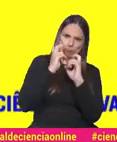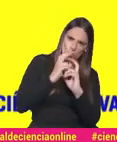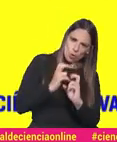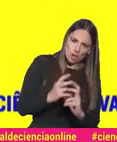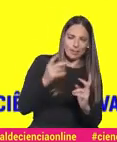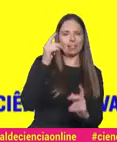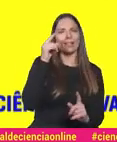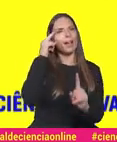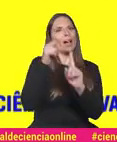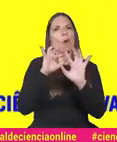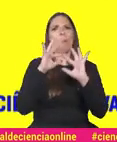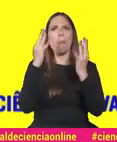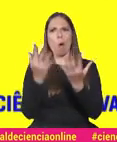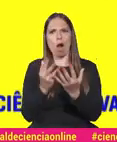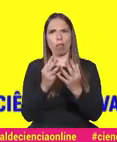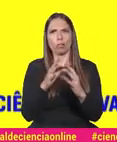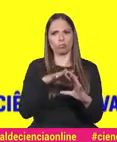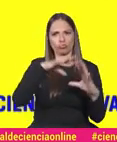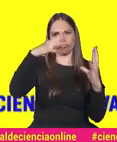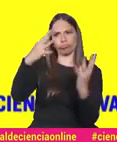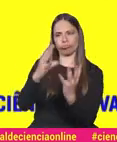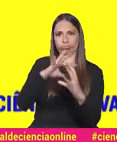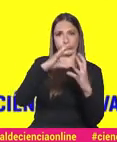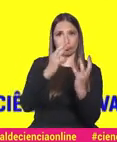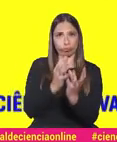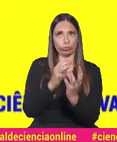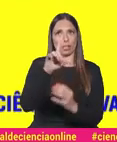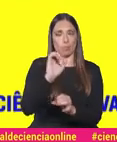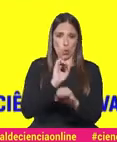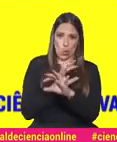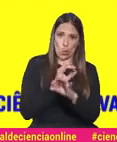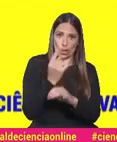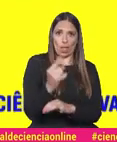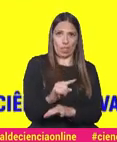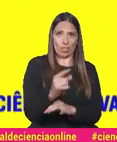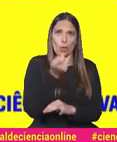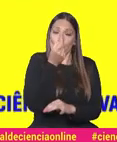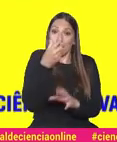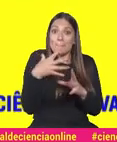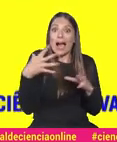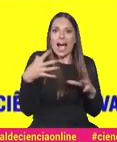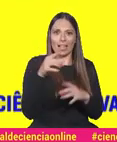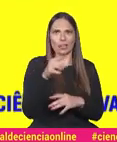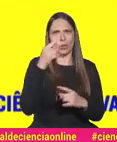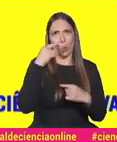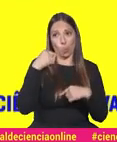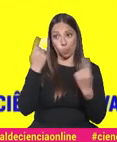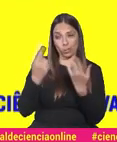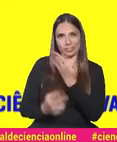E para além destas bolas assim mais pequenas, temos outras bolas um pouquinho maiores para